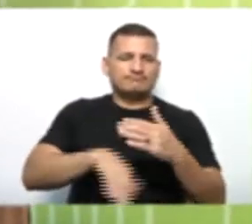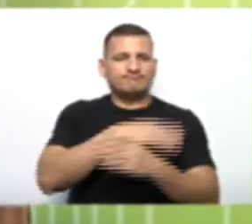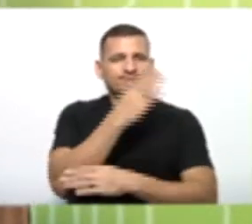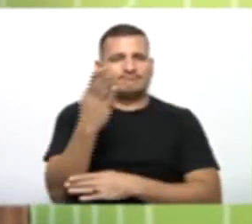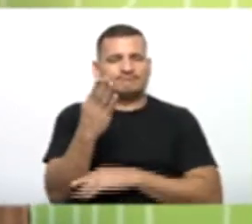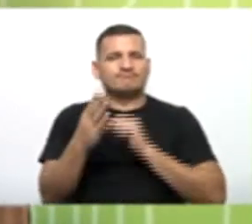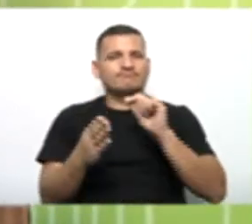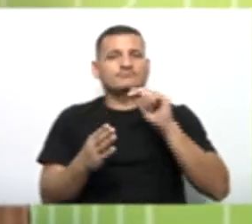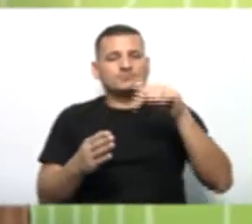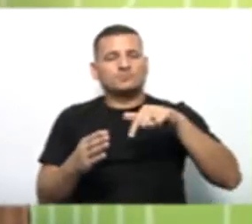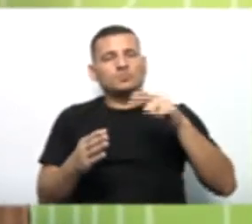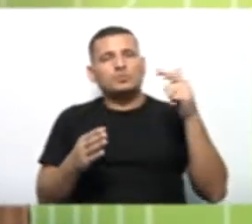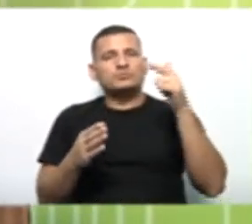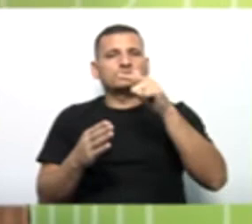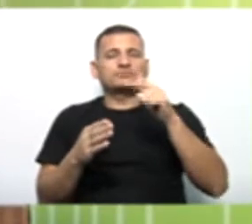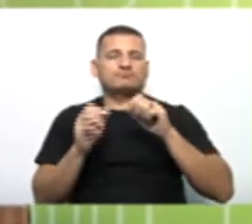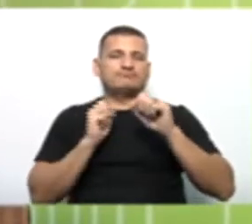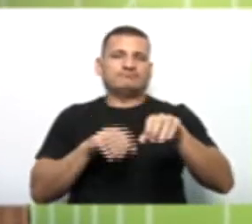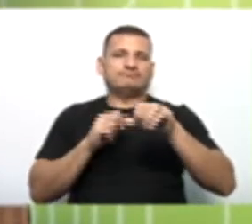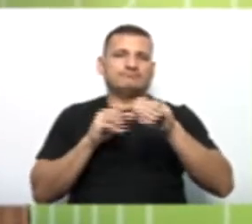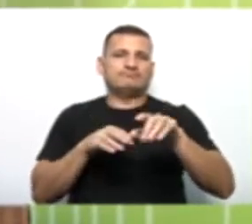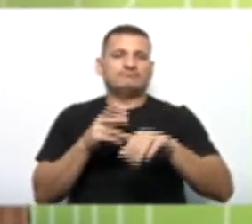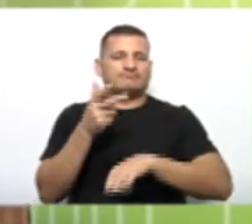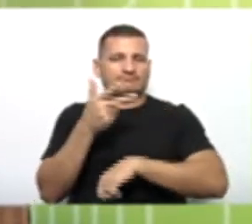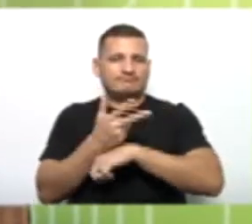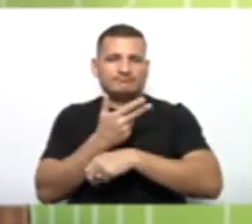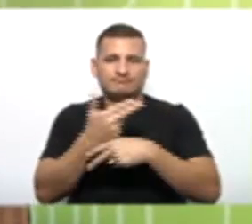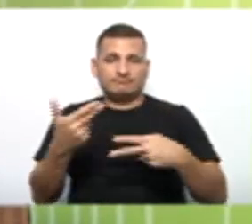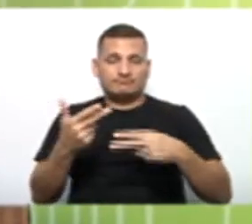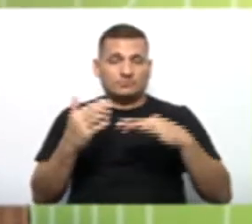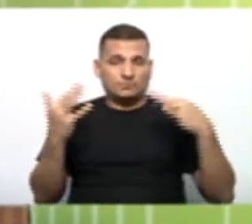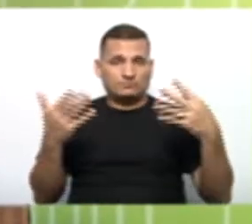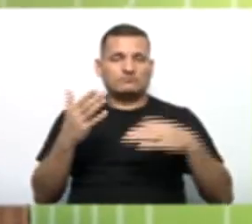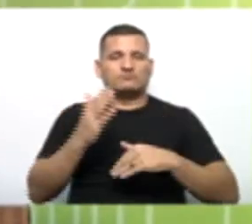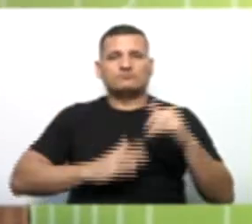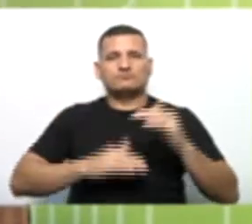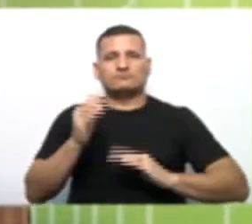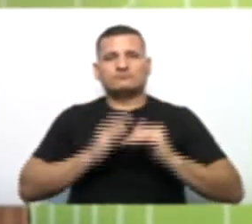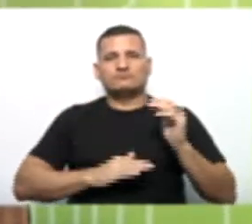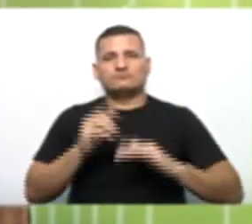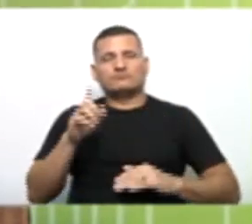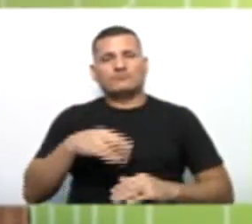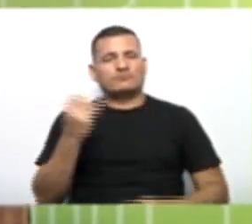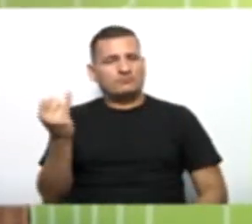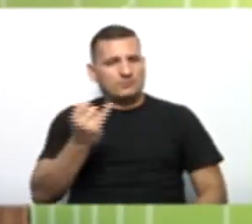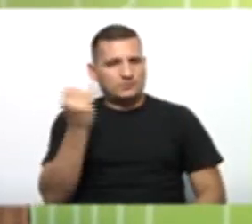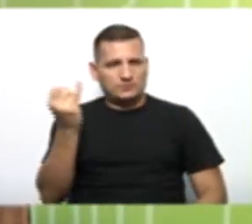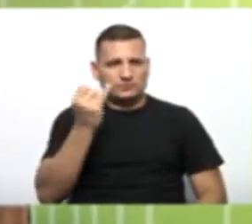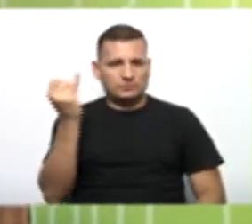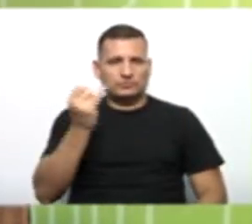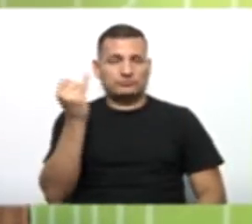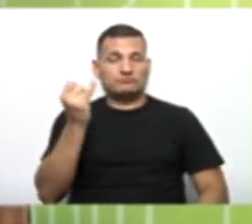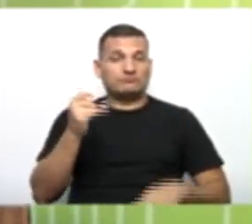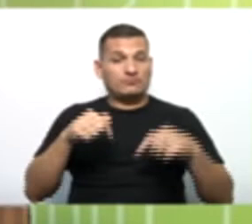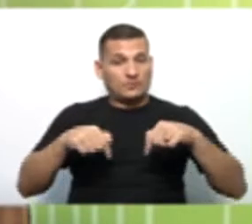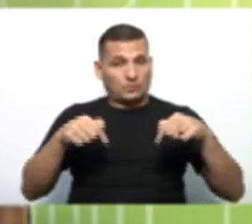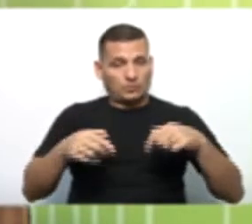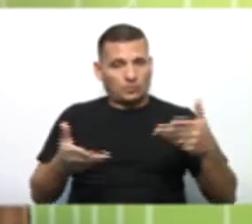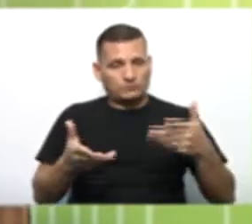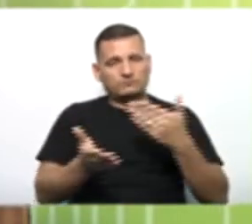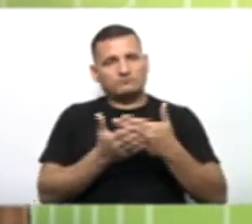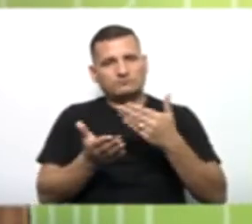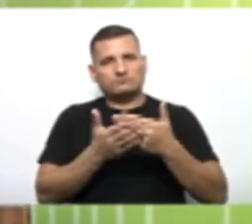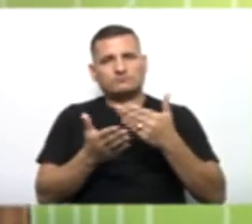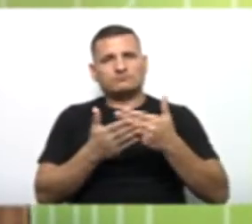para que isso que possa acontecer então todos os profissionais são extremamente importantes para que esta aula